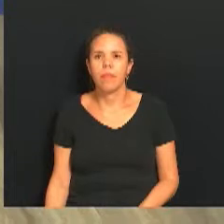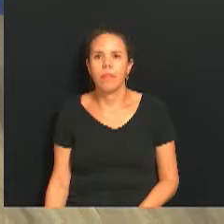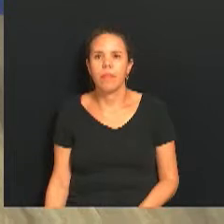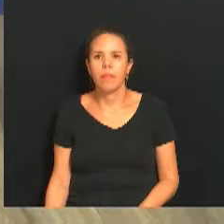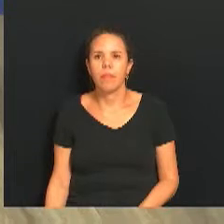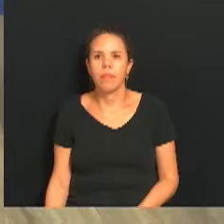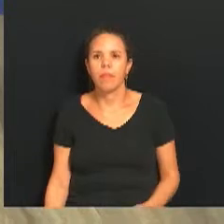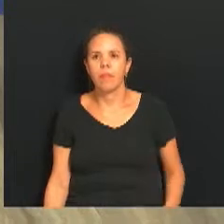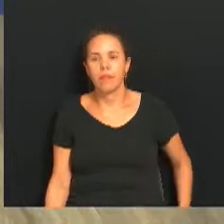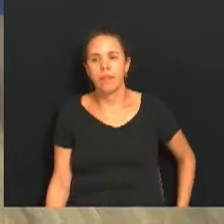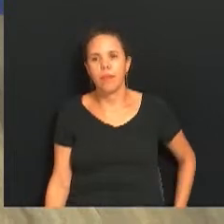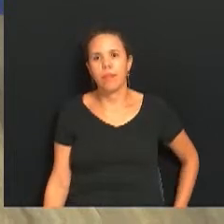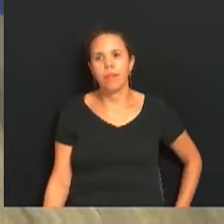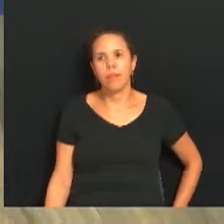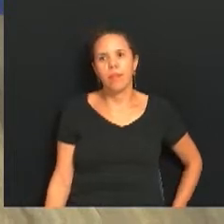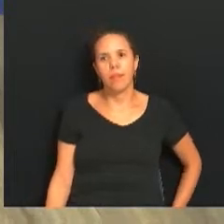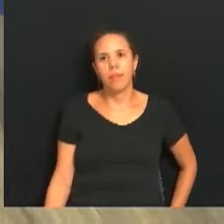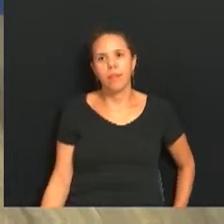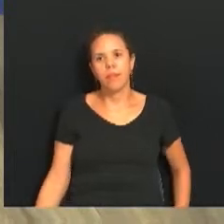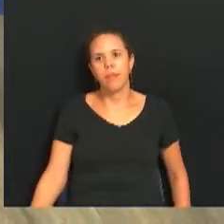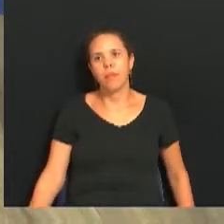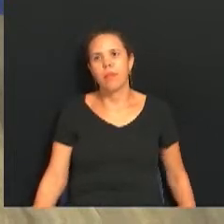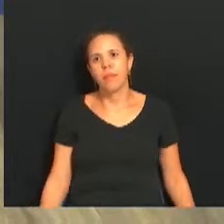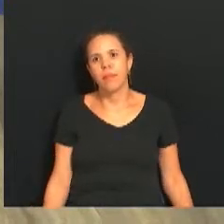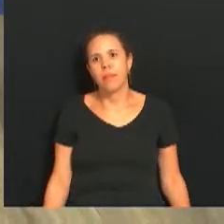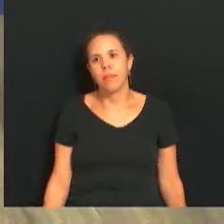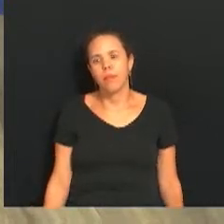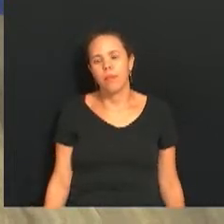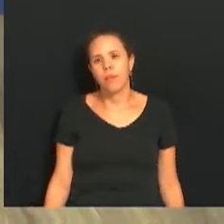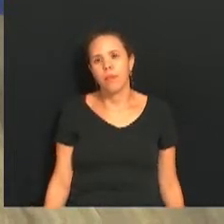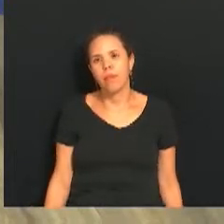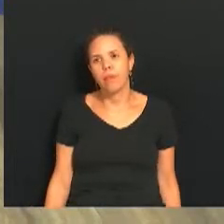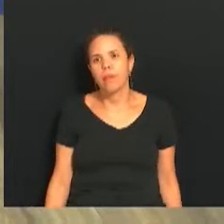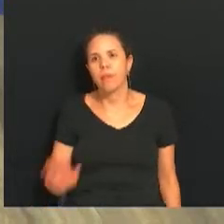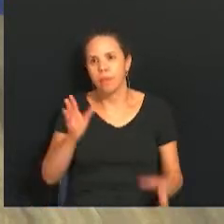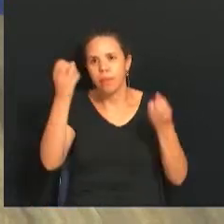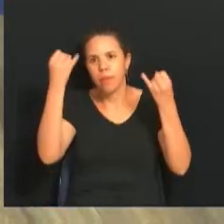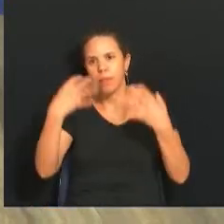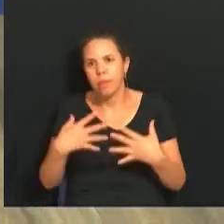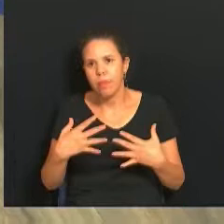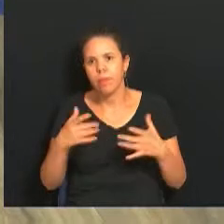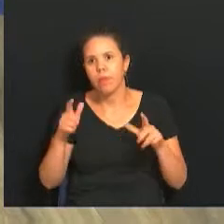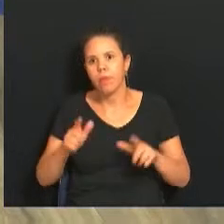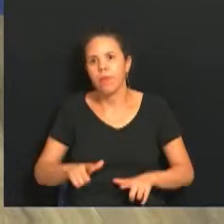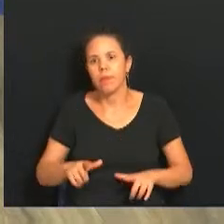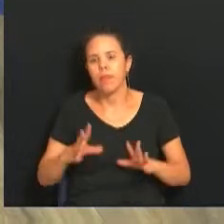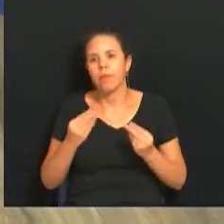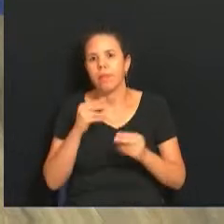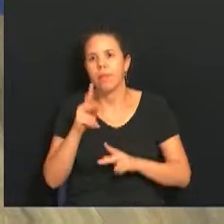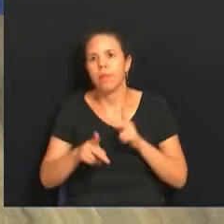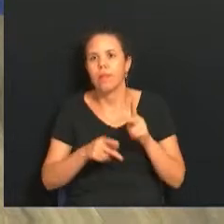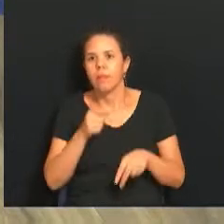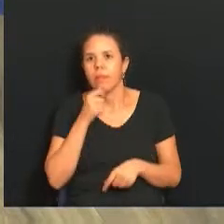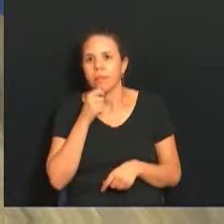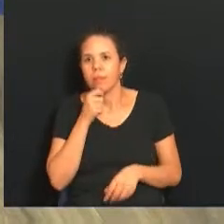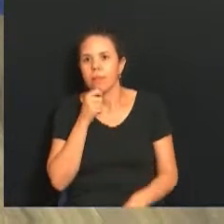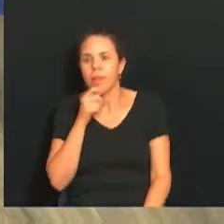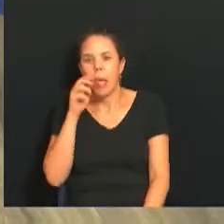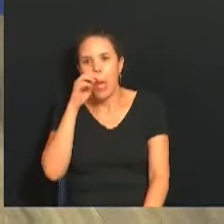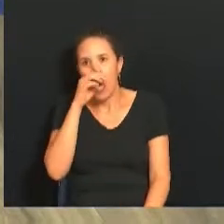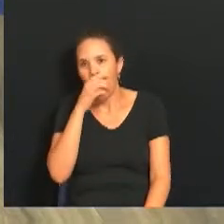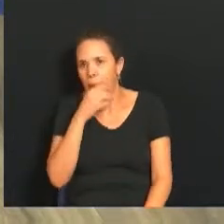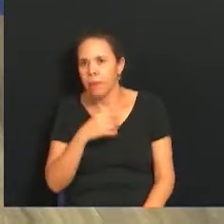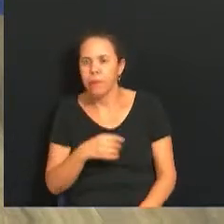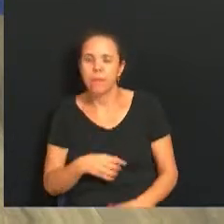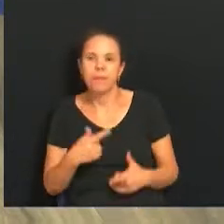Não, André, era mais. Eu acho que o Paraná ele já explicou muito bem, né? Porque a gente está numa situação em que muitas pessoas estão em situação